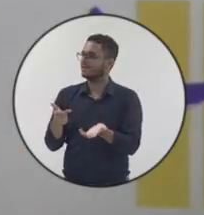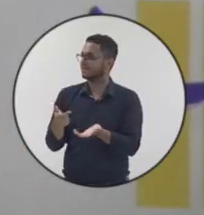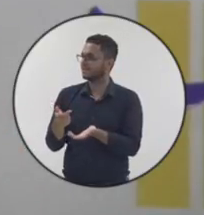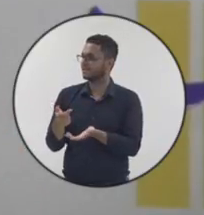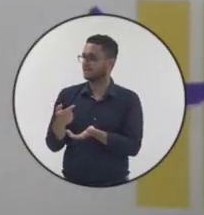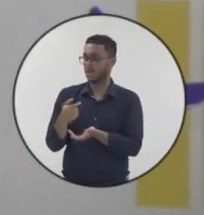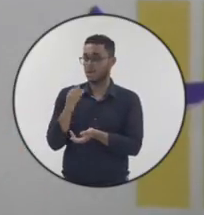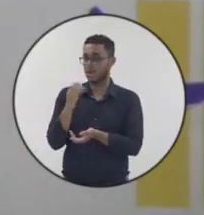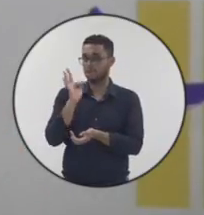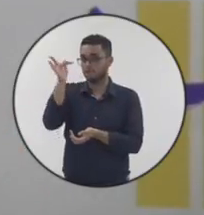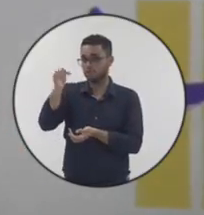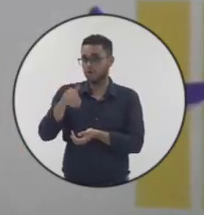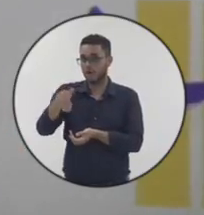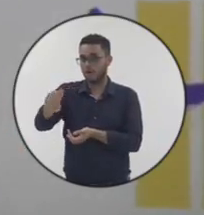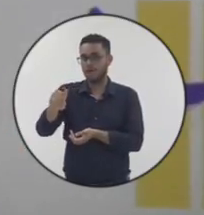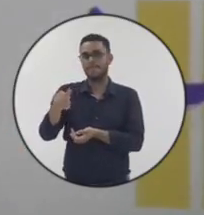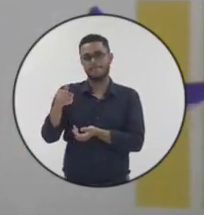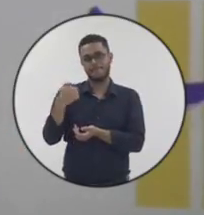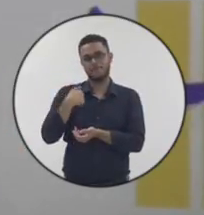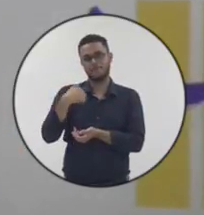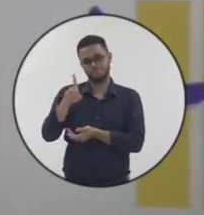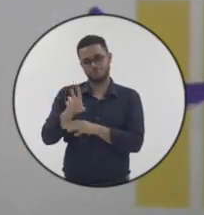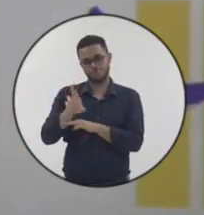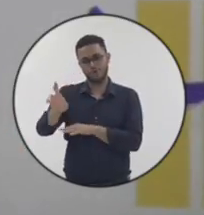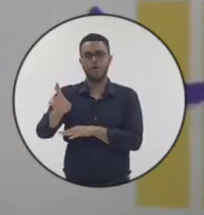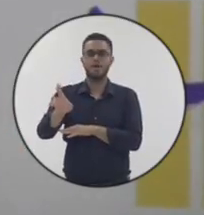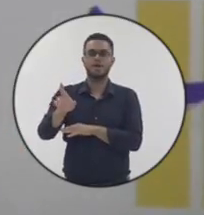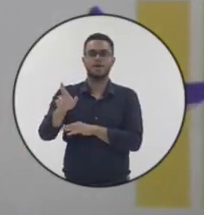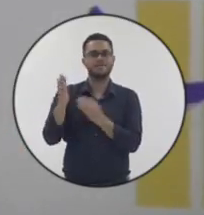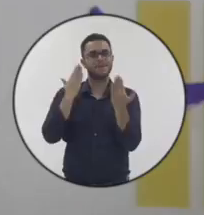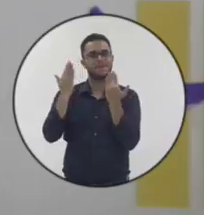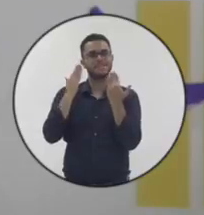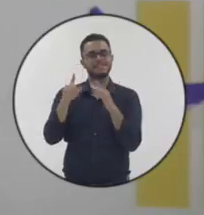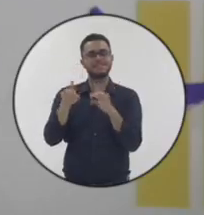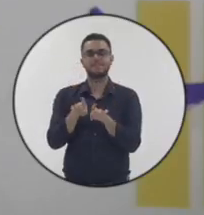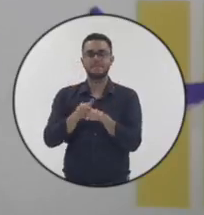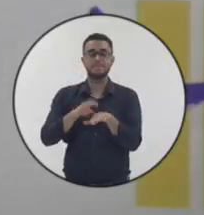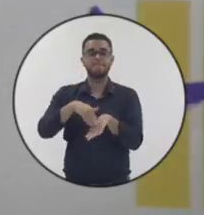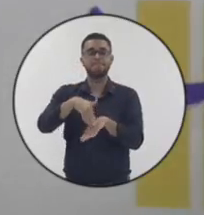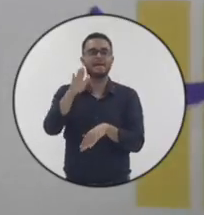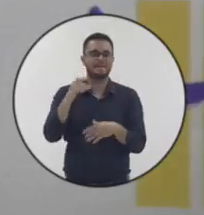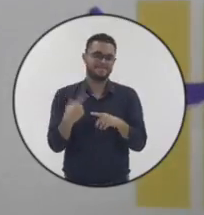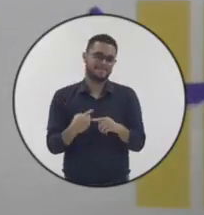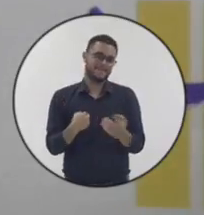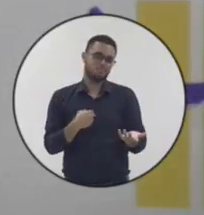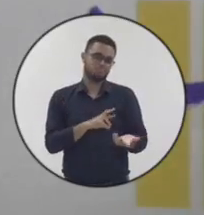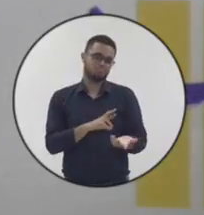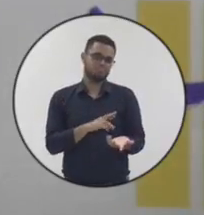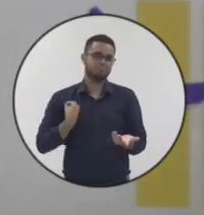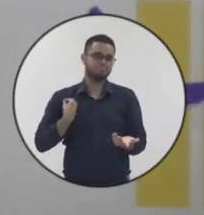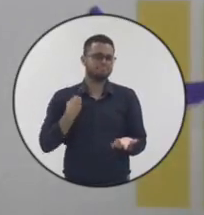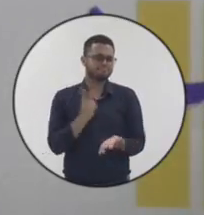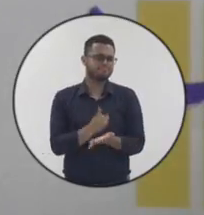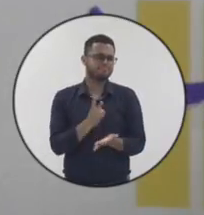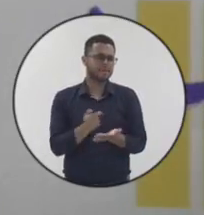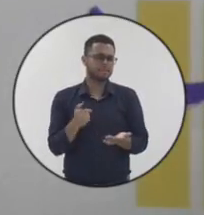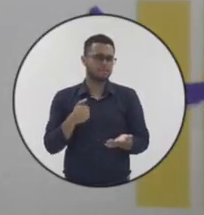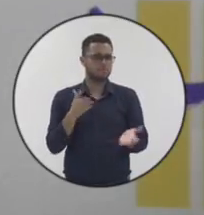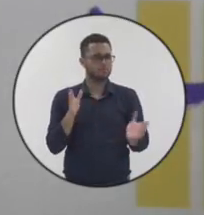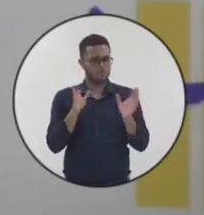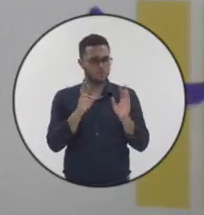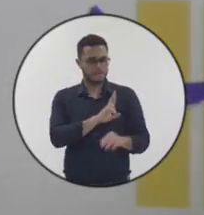em psicologia, mas para além, né, de poder ter sobrevivido, né, mesmo representando aqui a